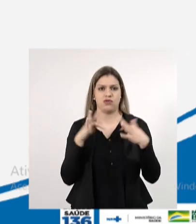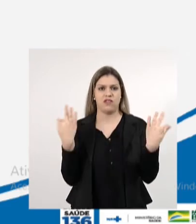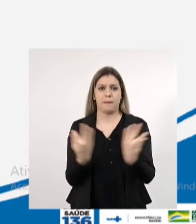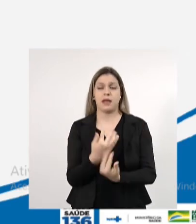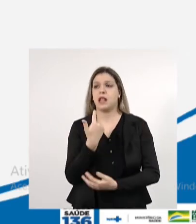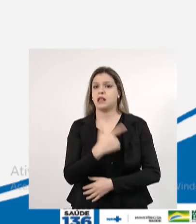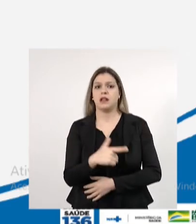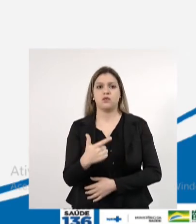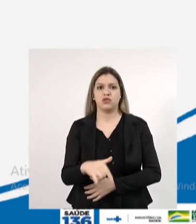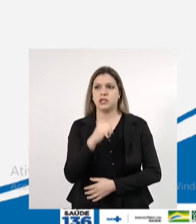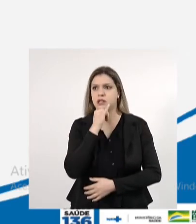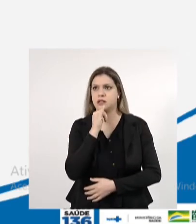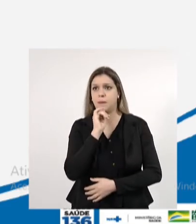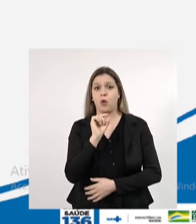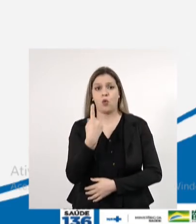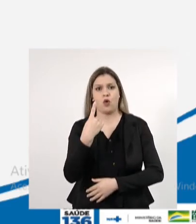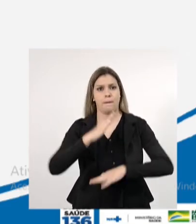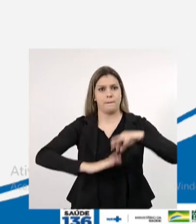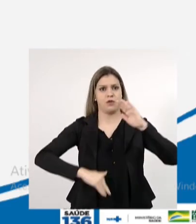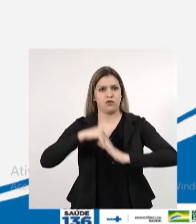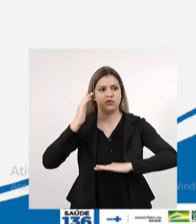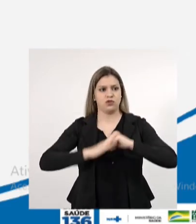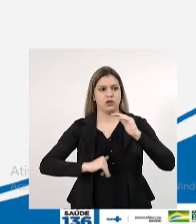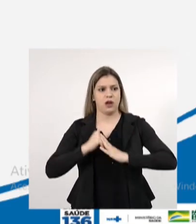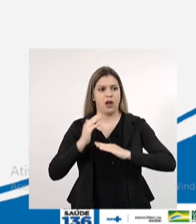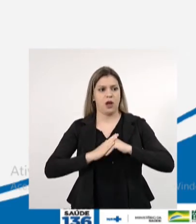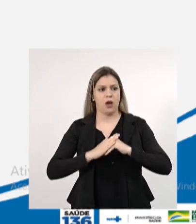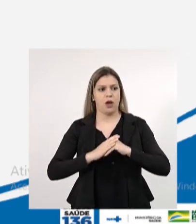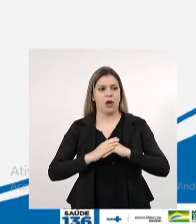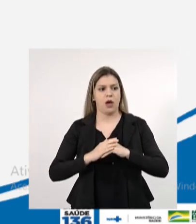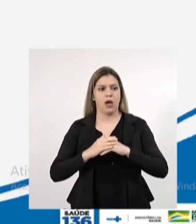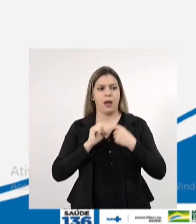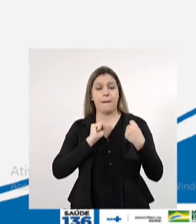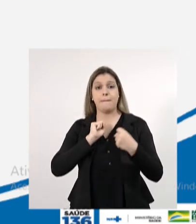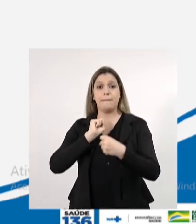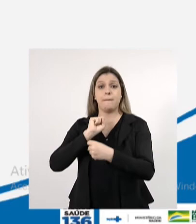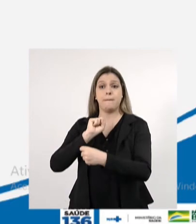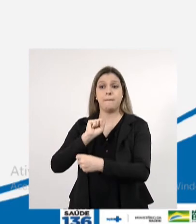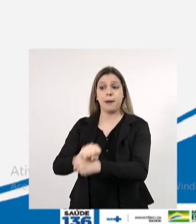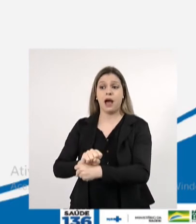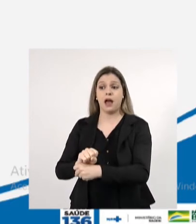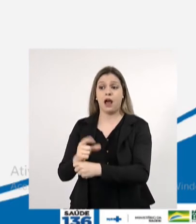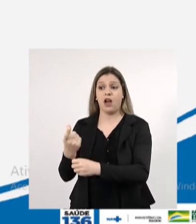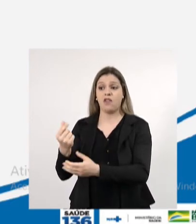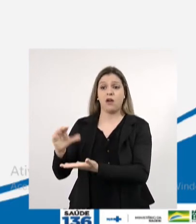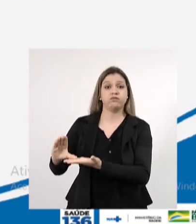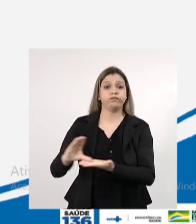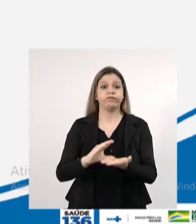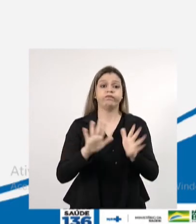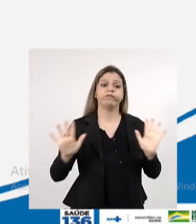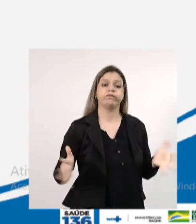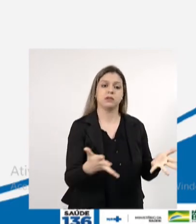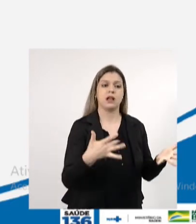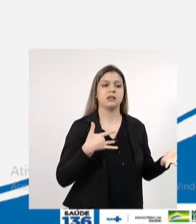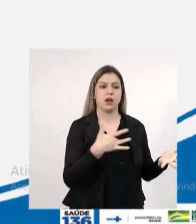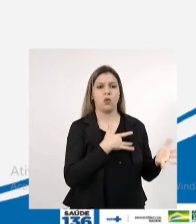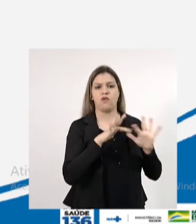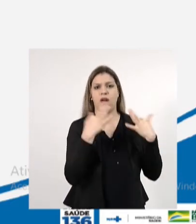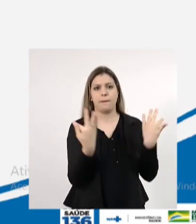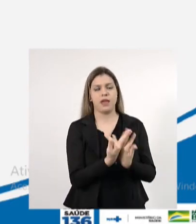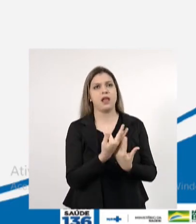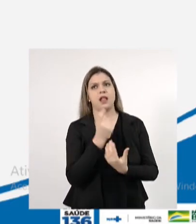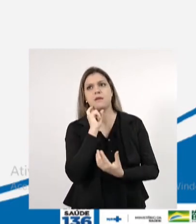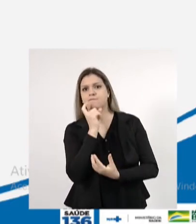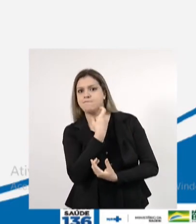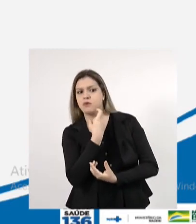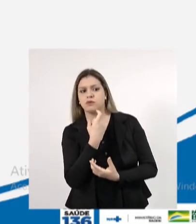um determinado profissional, ela parava de receber por completo o incentivo de saúde da família, de saúde bucal